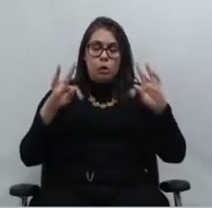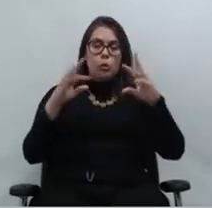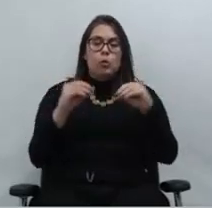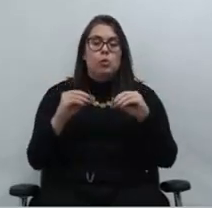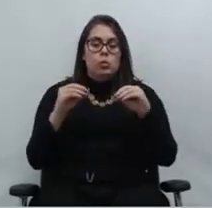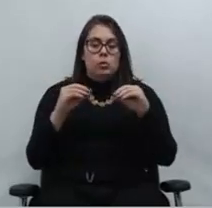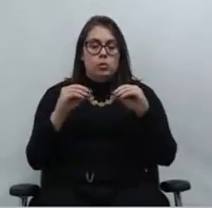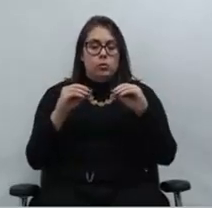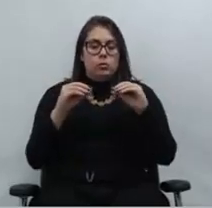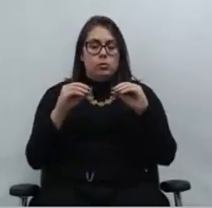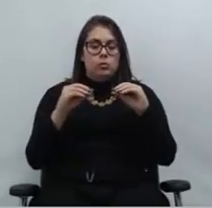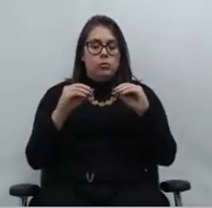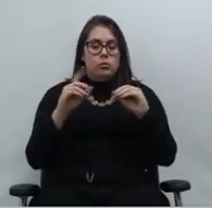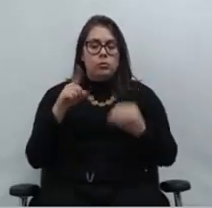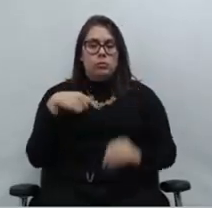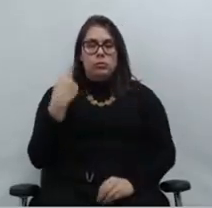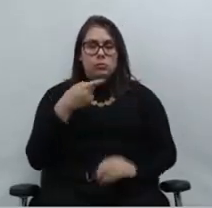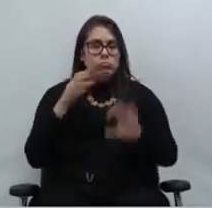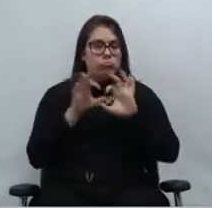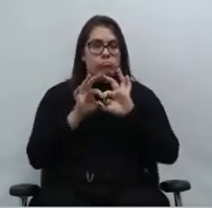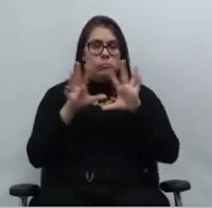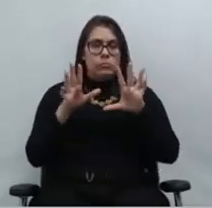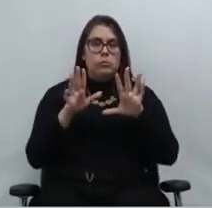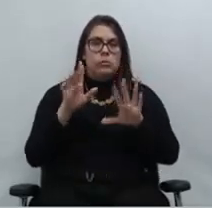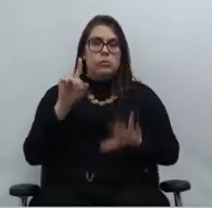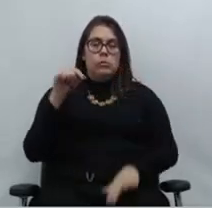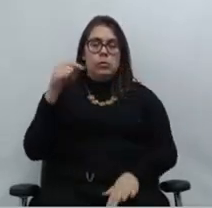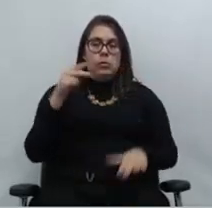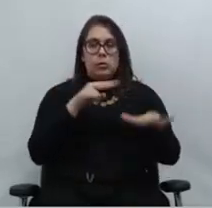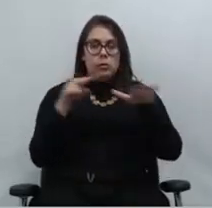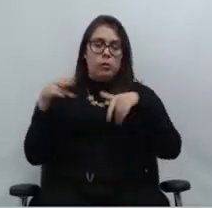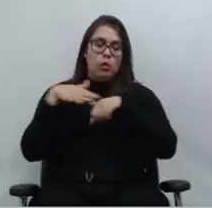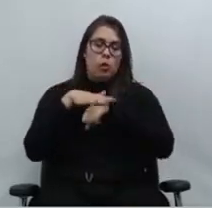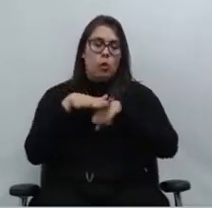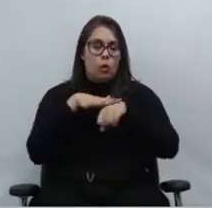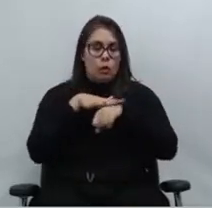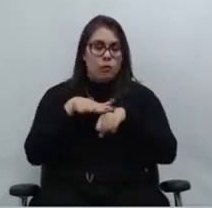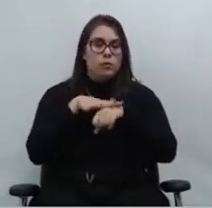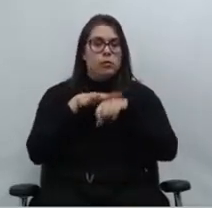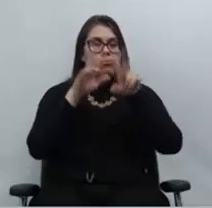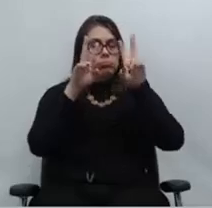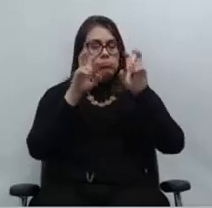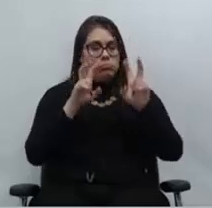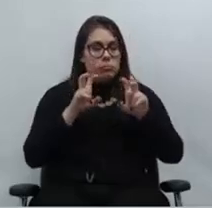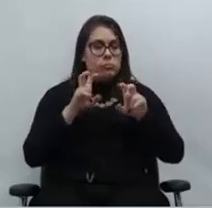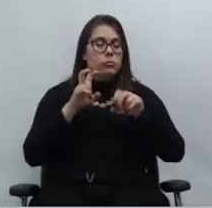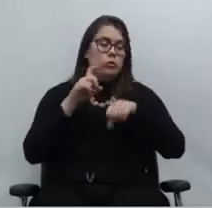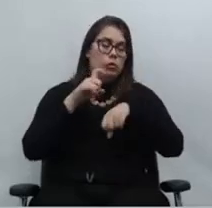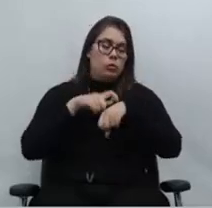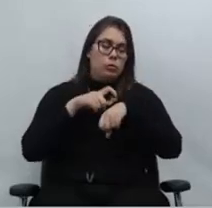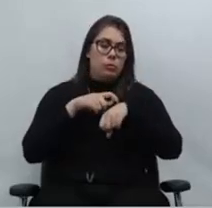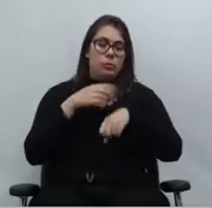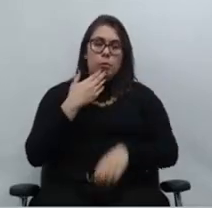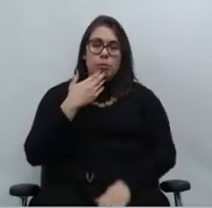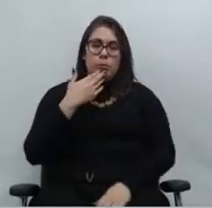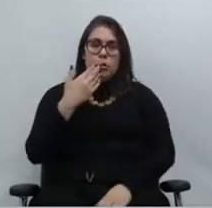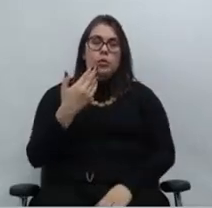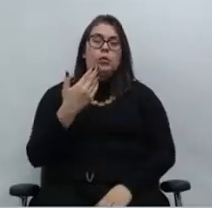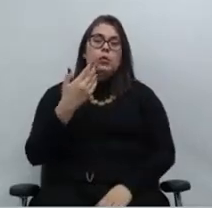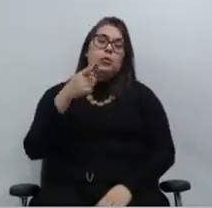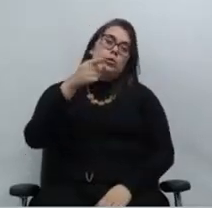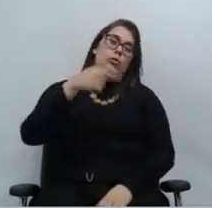todas, e ficamos à disposição para, no decorrer da semana, conversar a esse respeito, e reforçando com todo respeito e o pedido de colaboração a